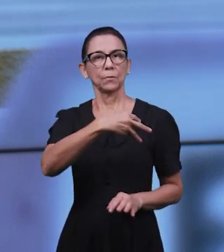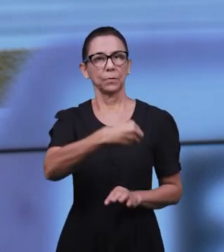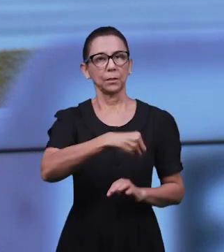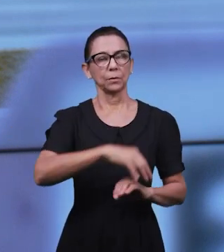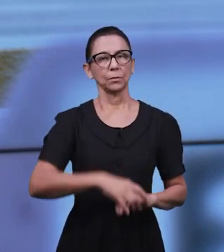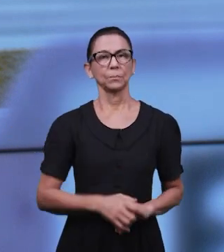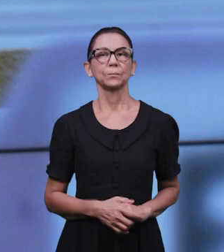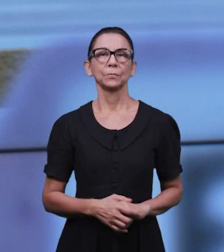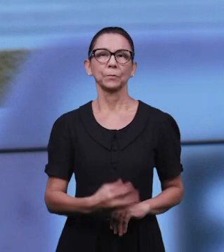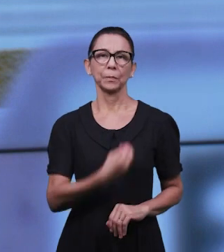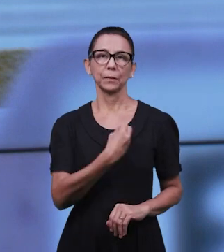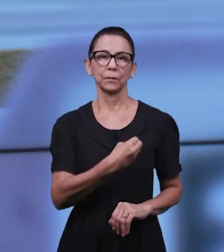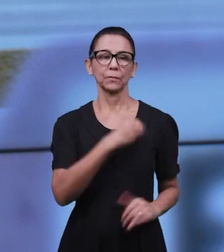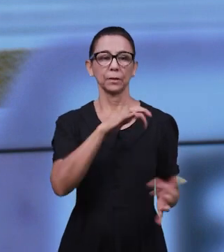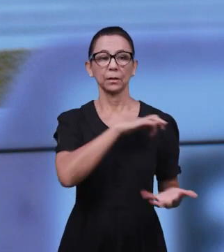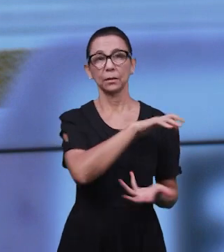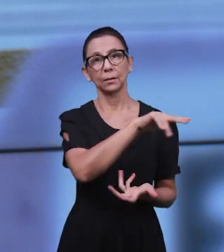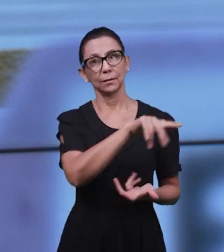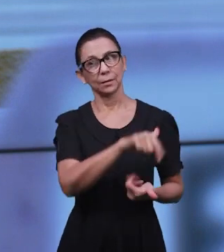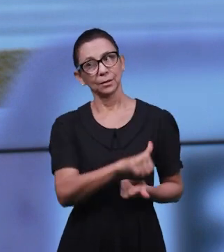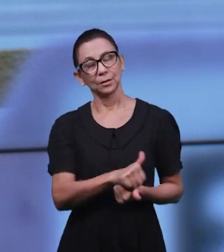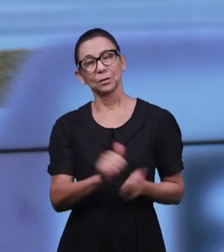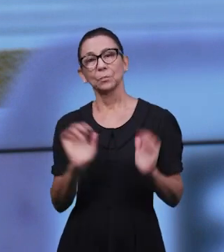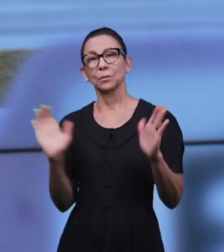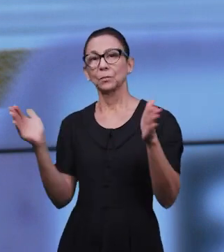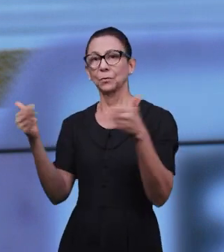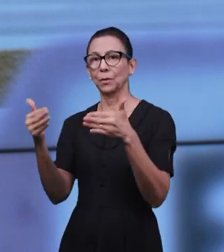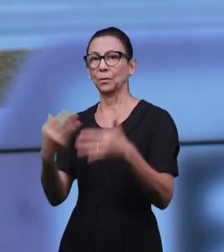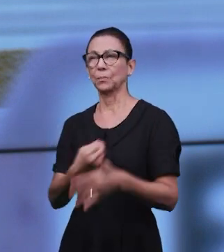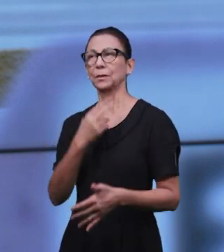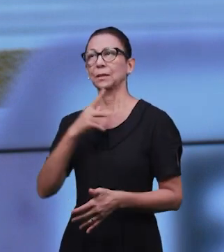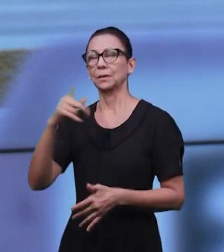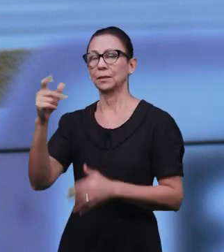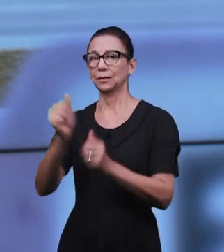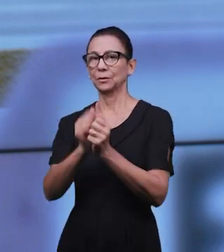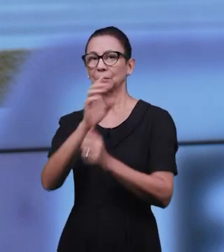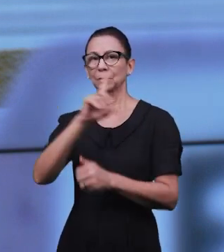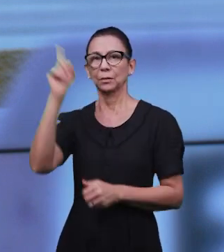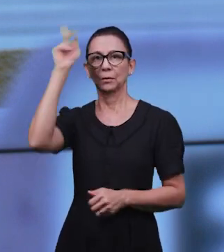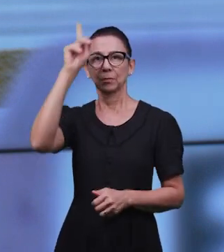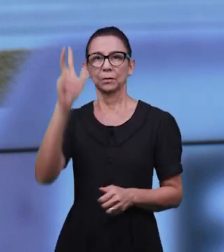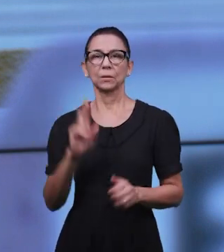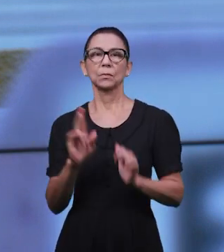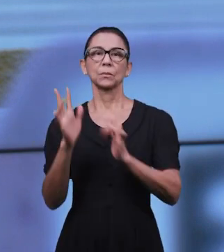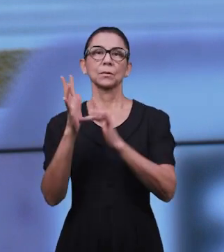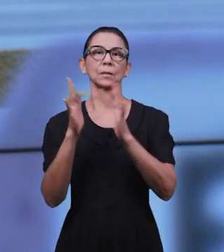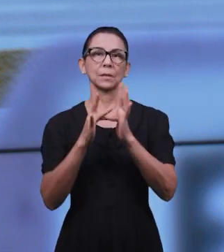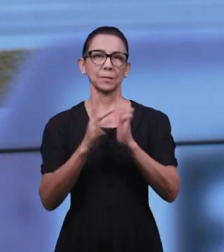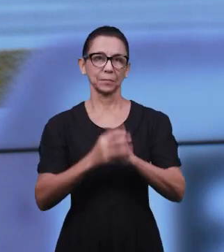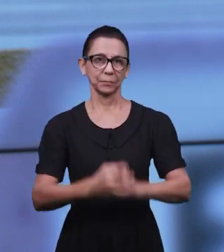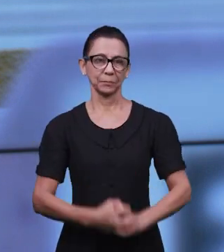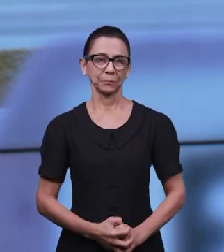filhos para esta vida, mas sobretudo para uma vida eterna com Deus. A paz do Senhor Jesus.